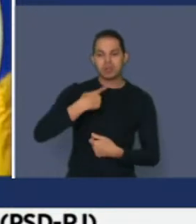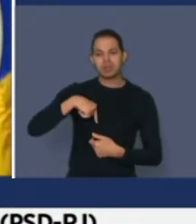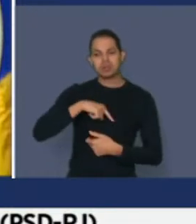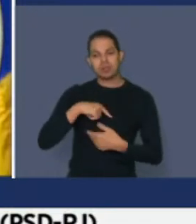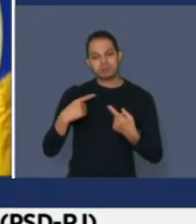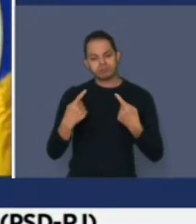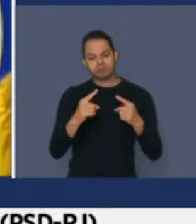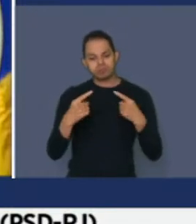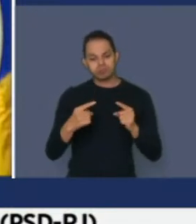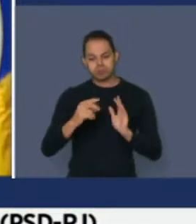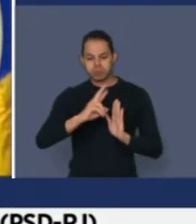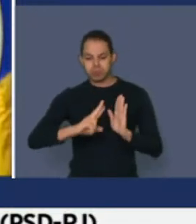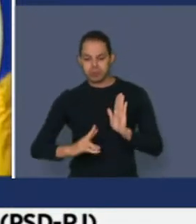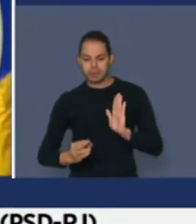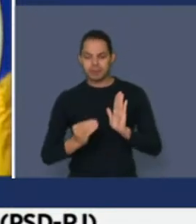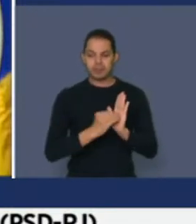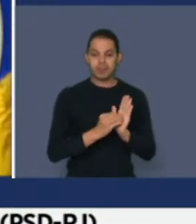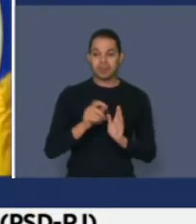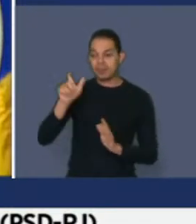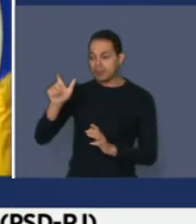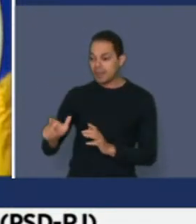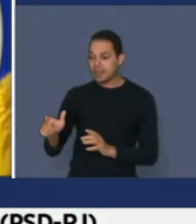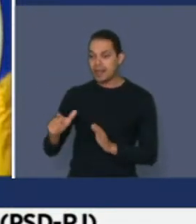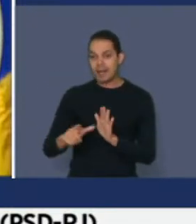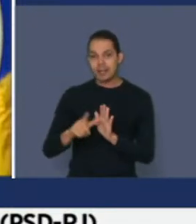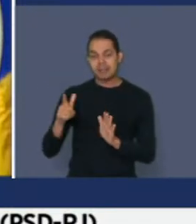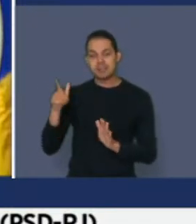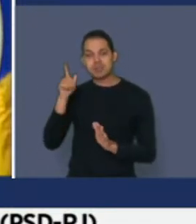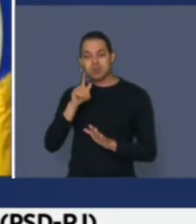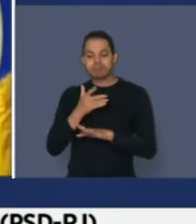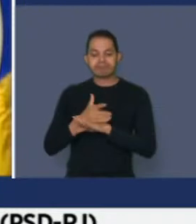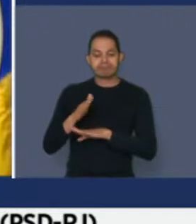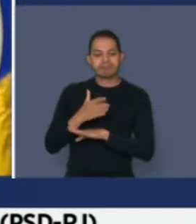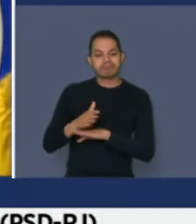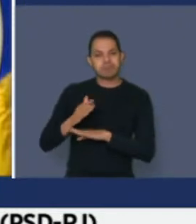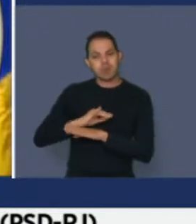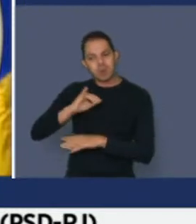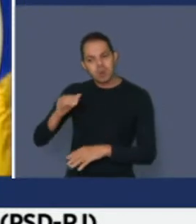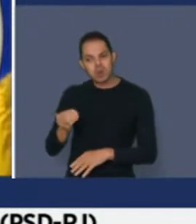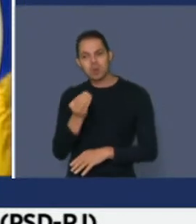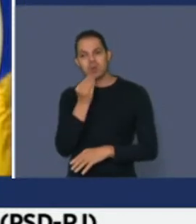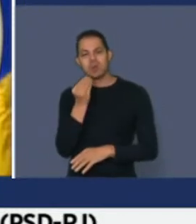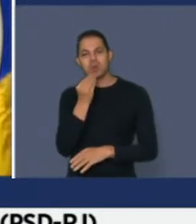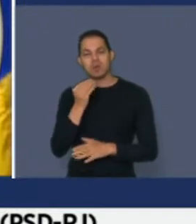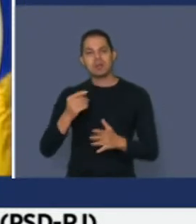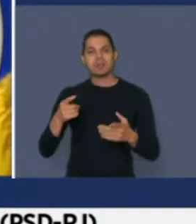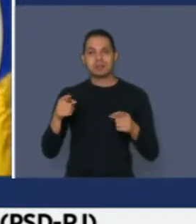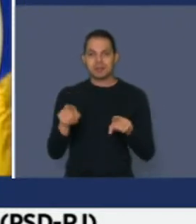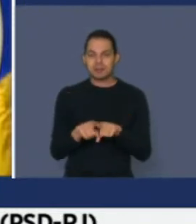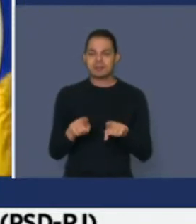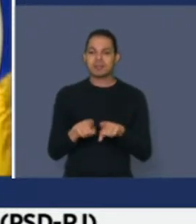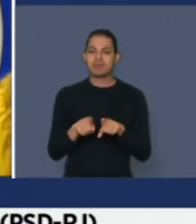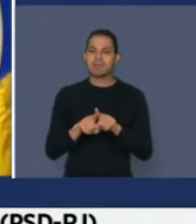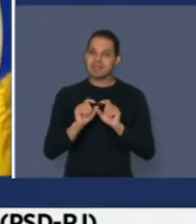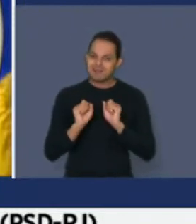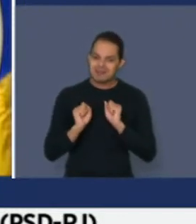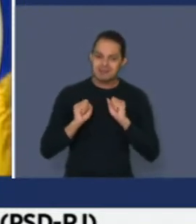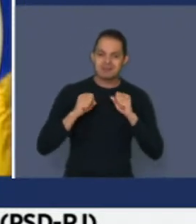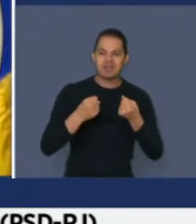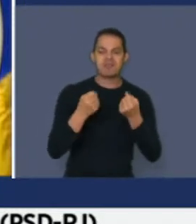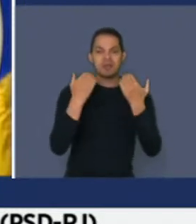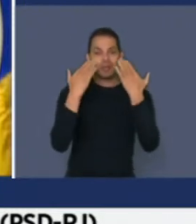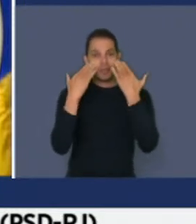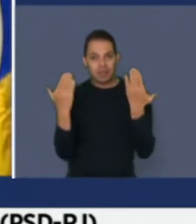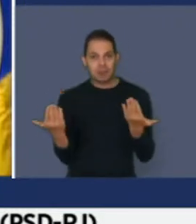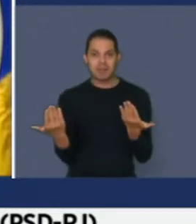no relatório, para que ela tivesse a oportunidade de pontualmente se defender e apresentar